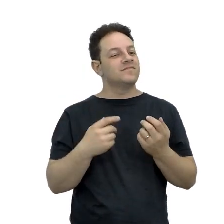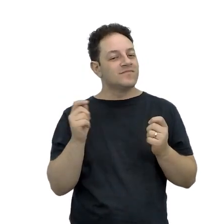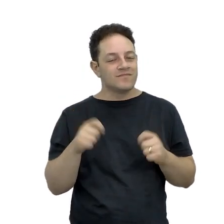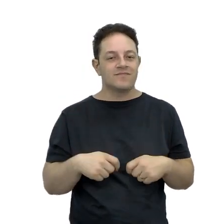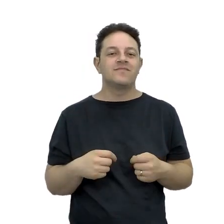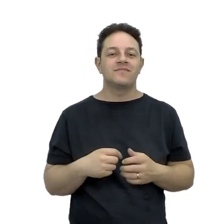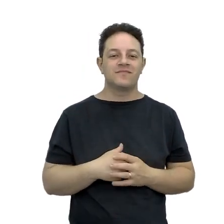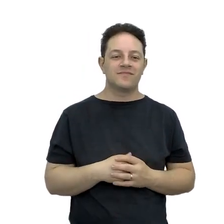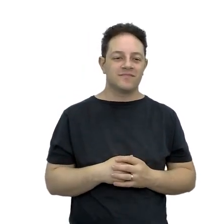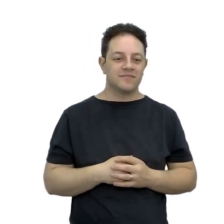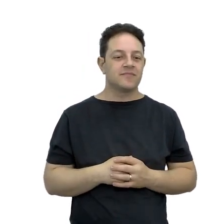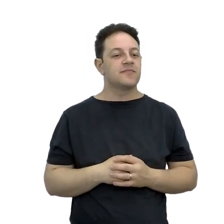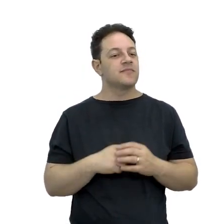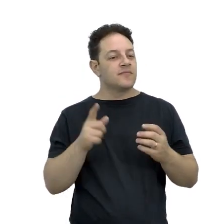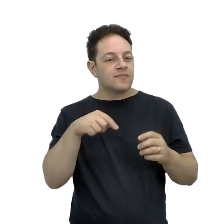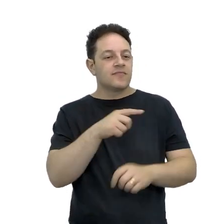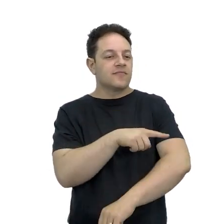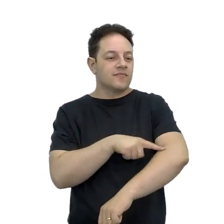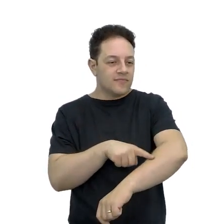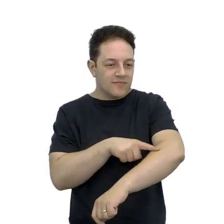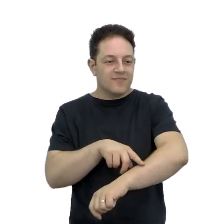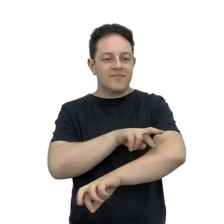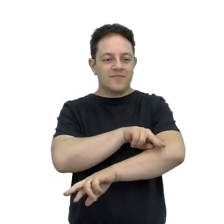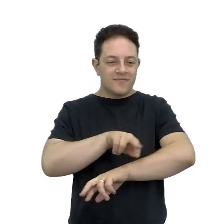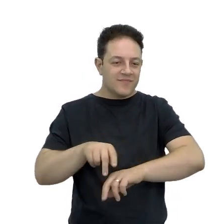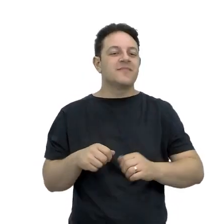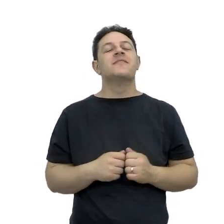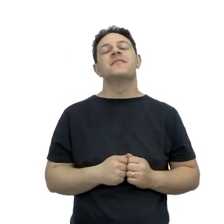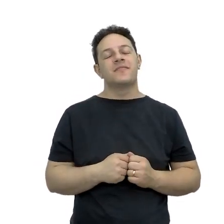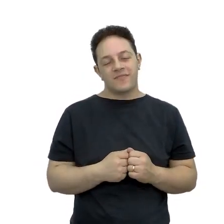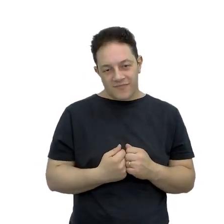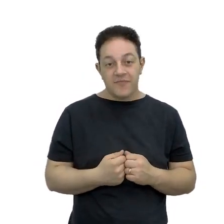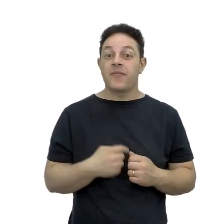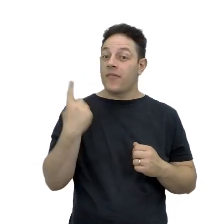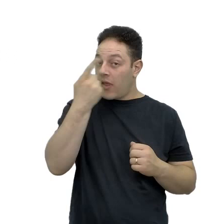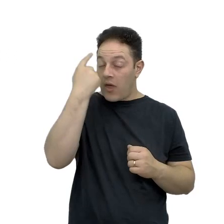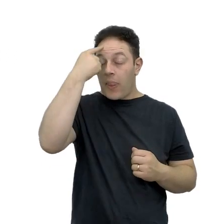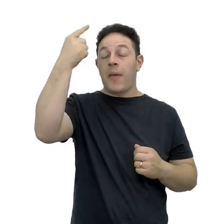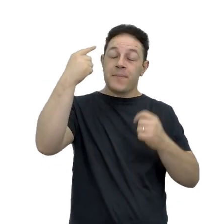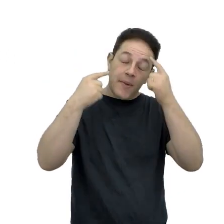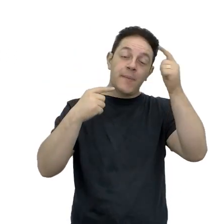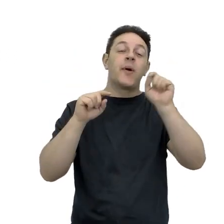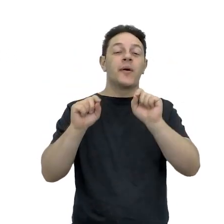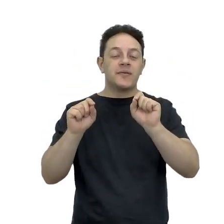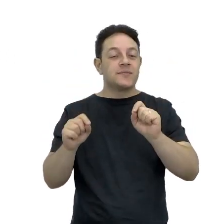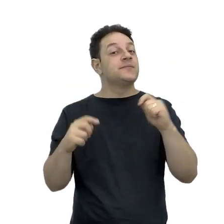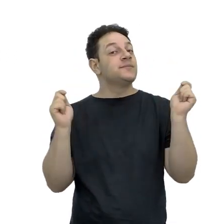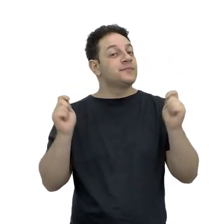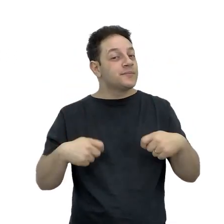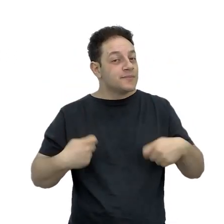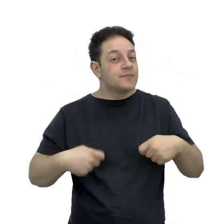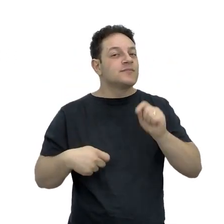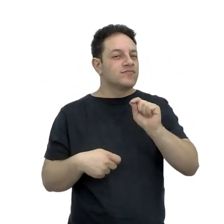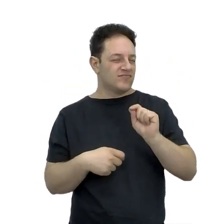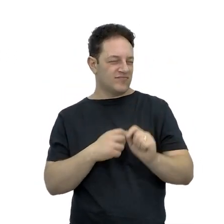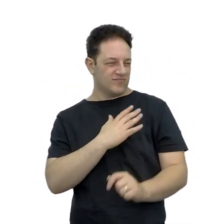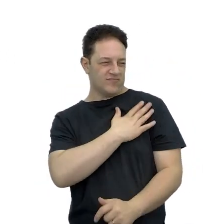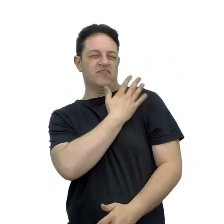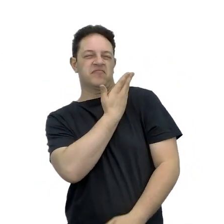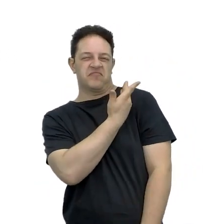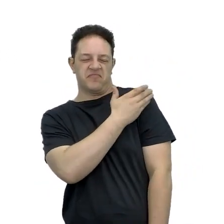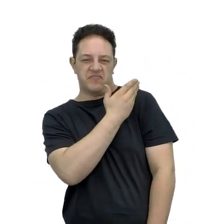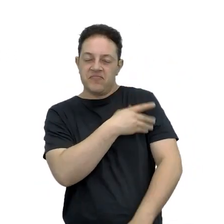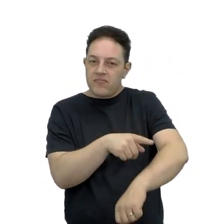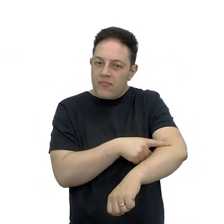relações étnico-raciais. Vamos relembrá-los, né? superar preconceitos